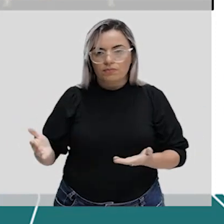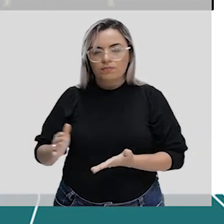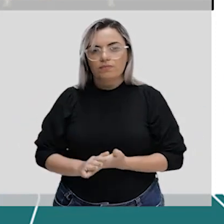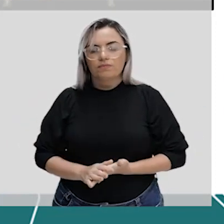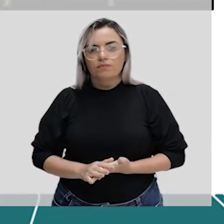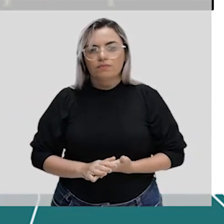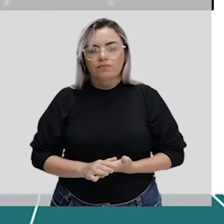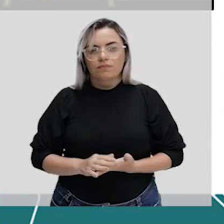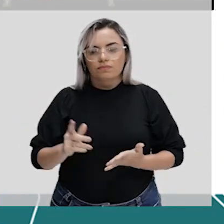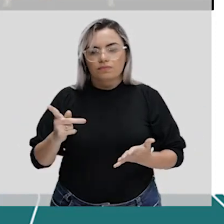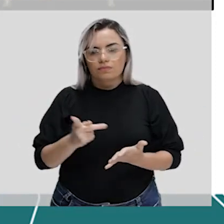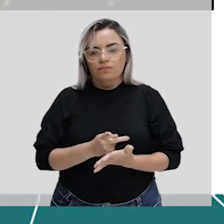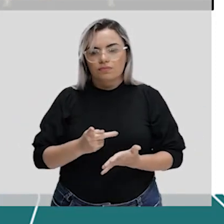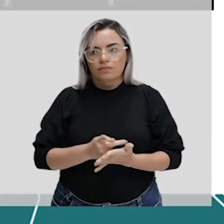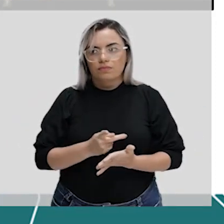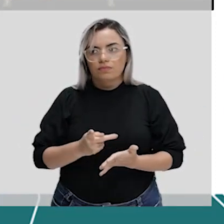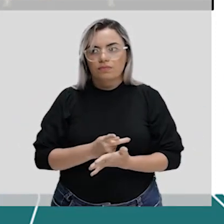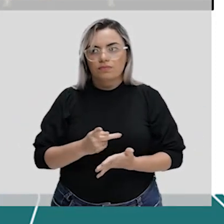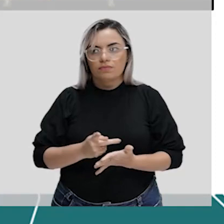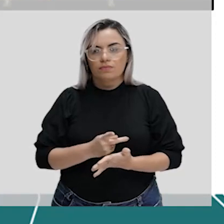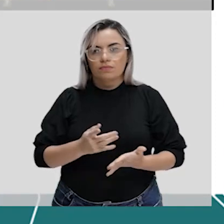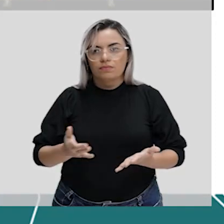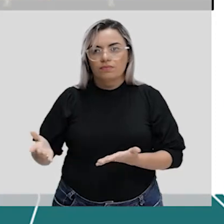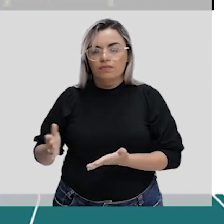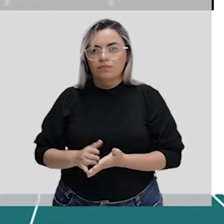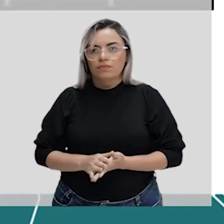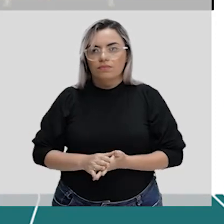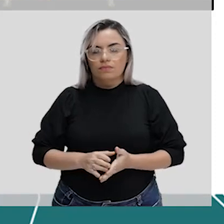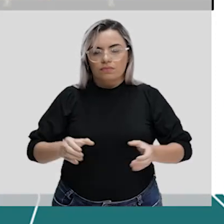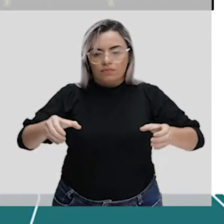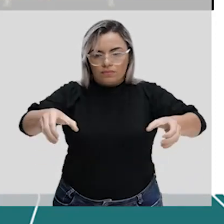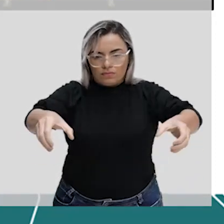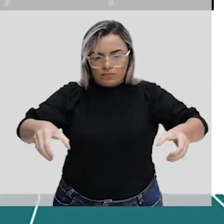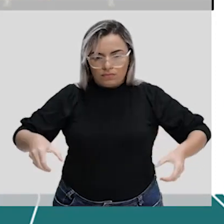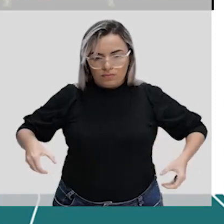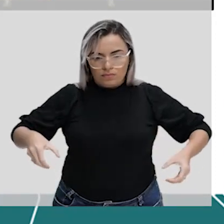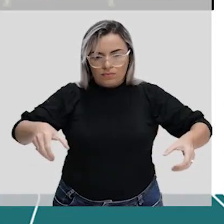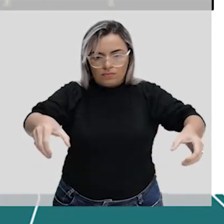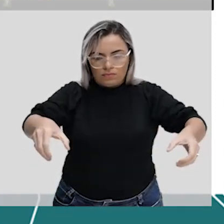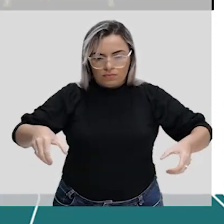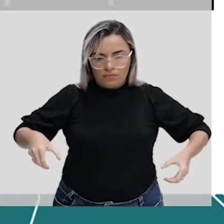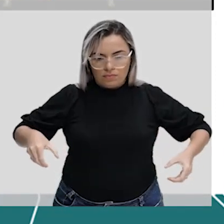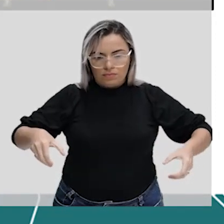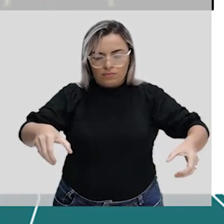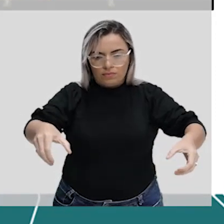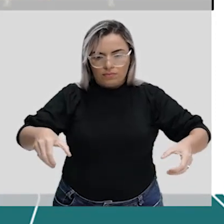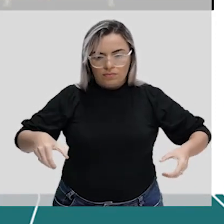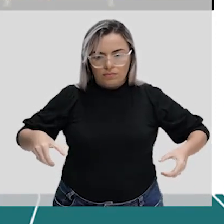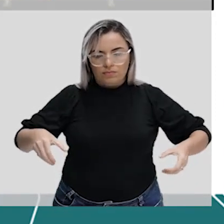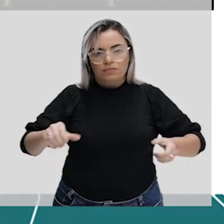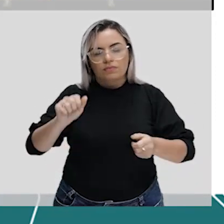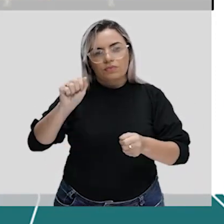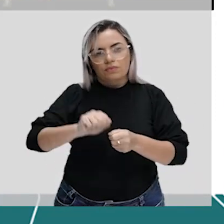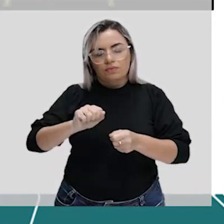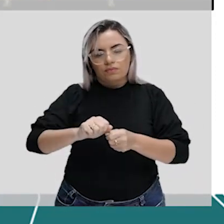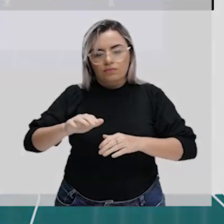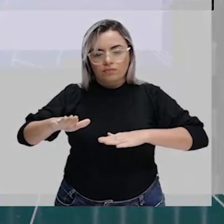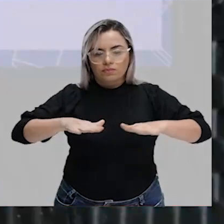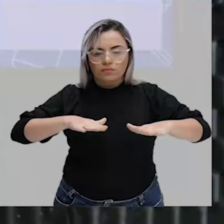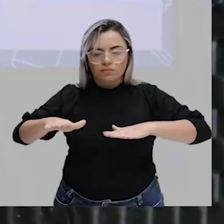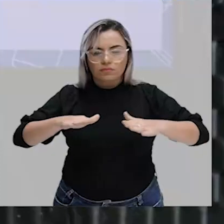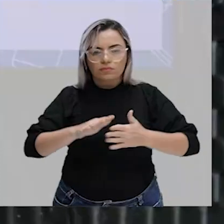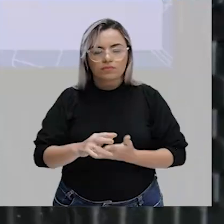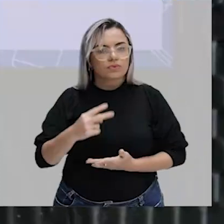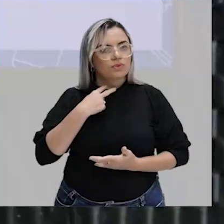erradinho. As barras paralelas são esses aparelhos aqui, ó. São colocadas duas barras e aqui ele executa os seus movimentos. Não